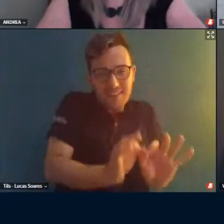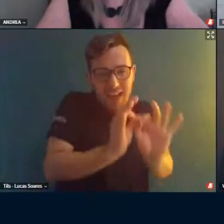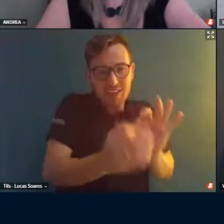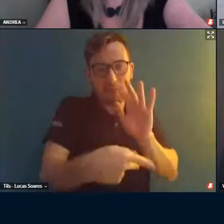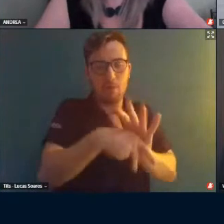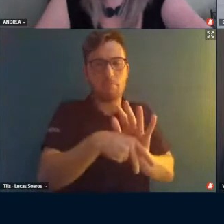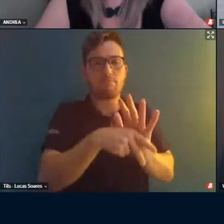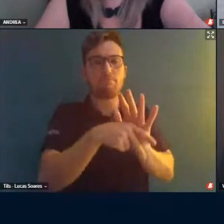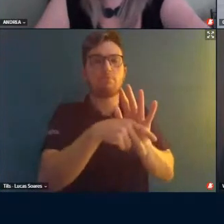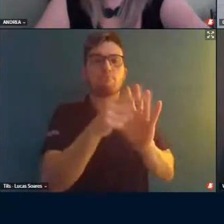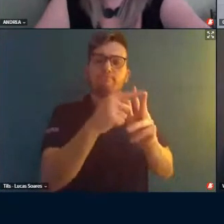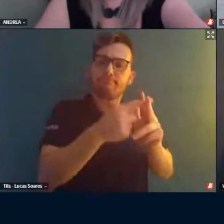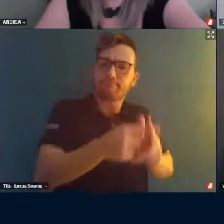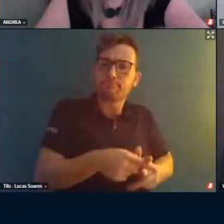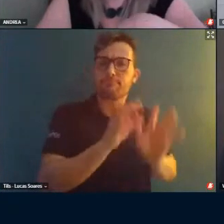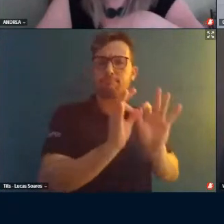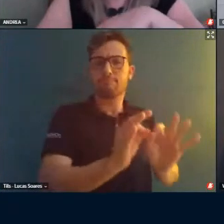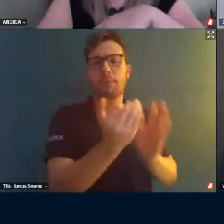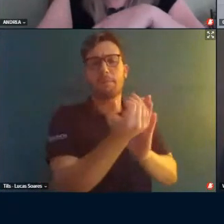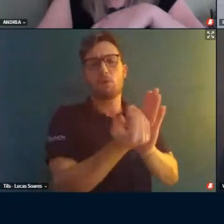gente conseguir fazer os ensaios. Então,